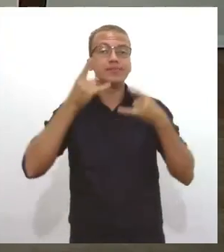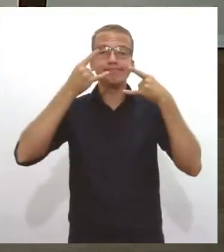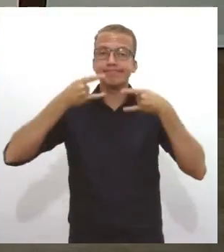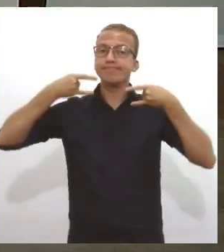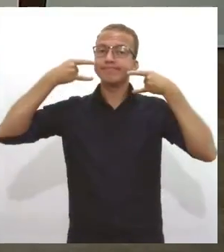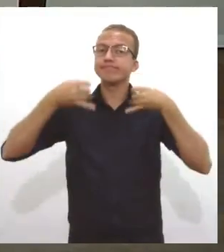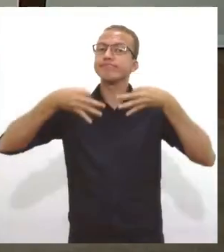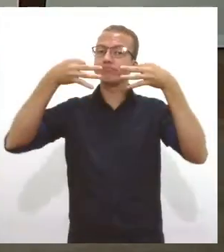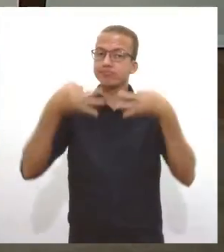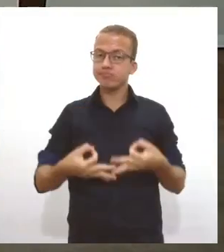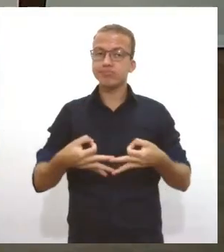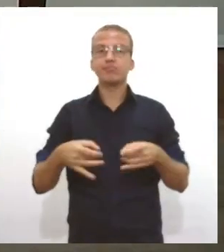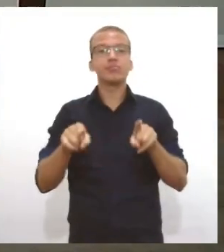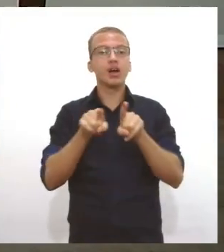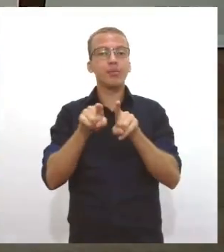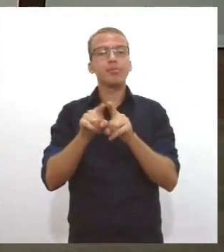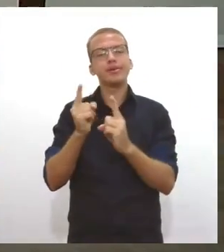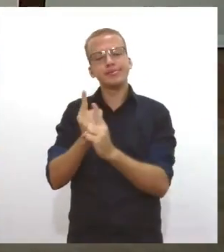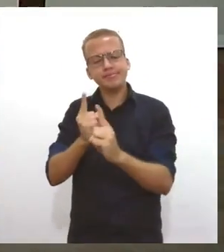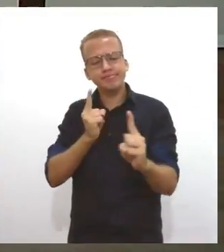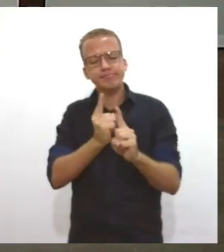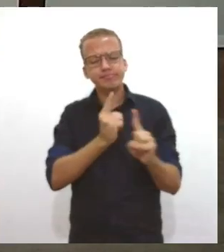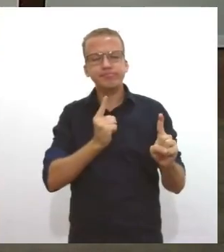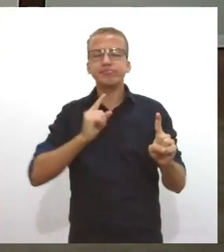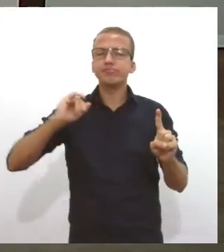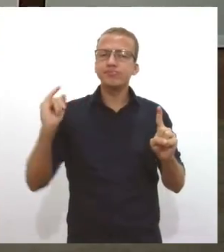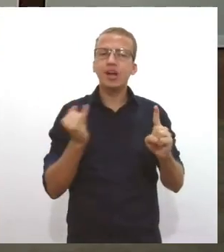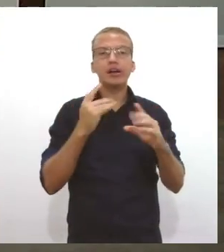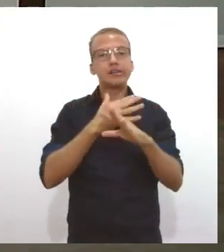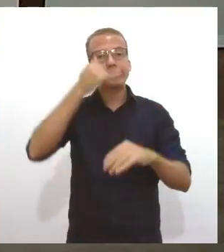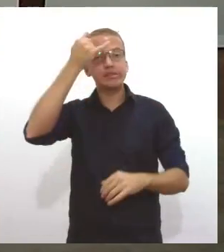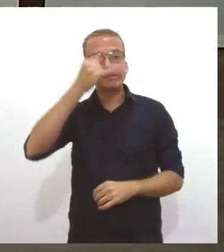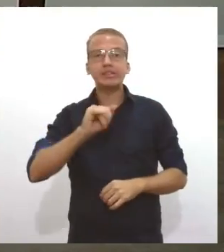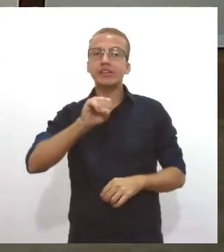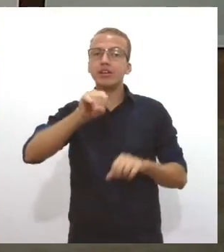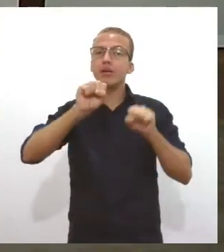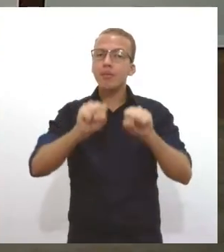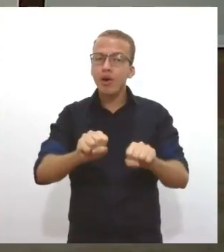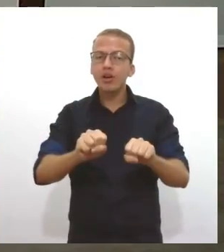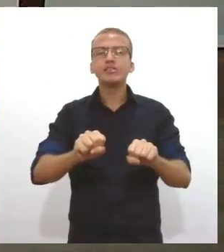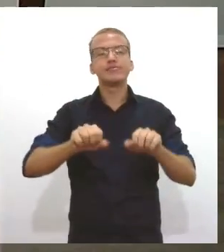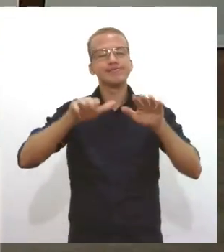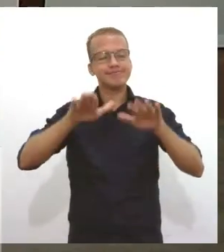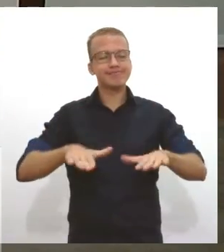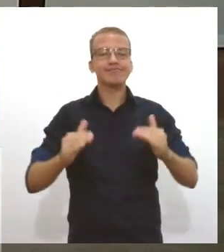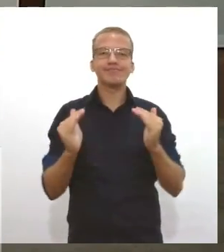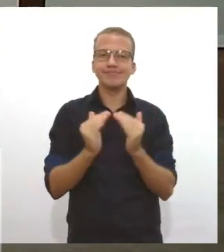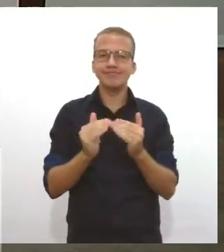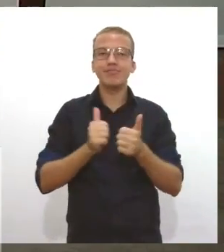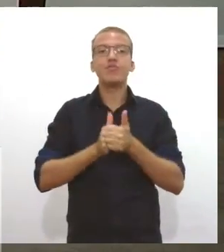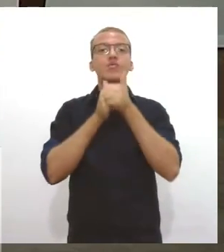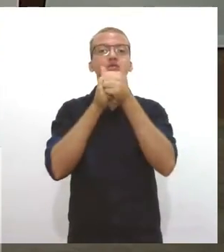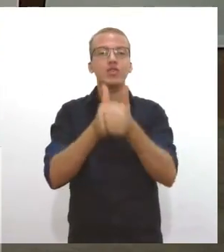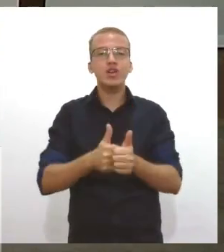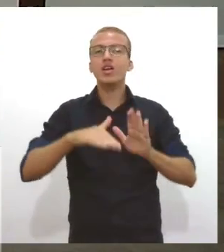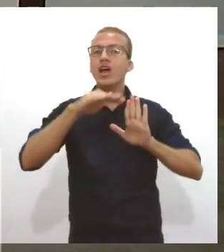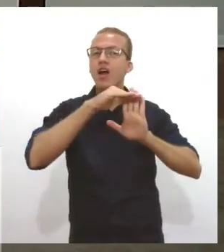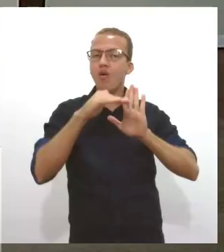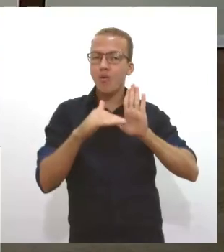corretamente respeito distanciamento social e se puder fica em casa também continue acompanhando a programação da TV